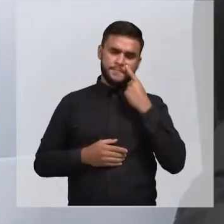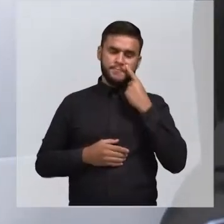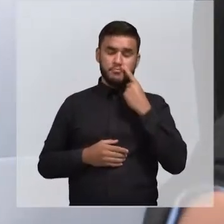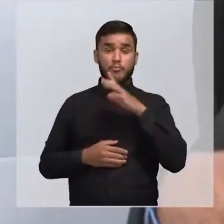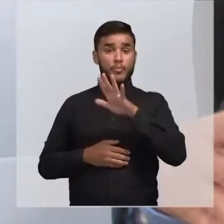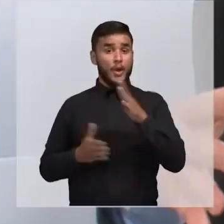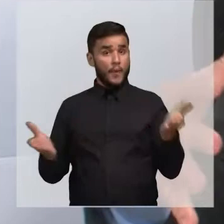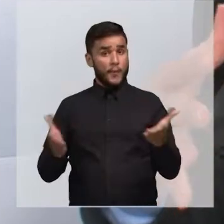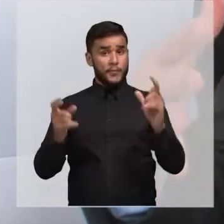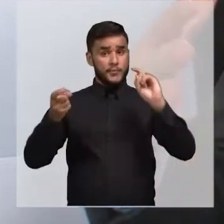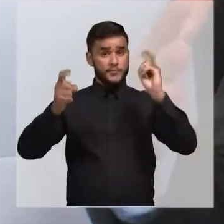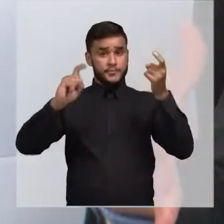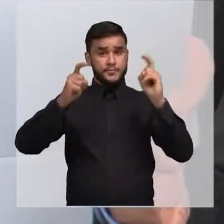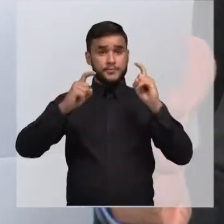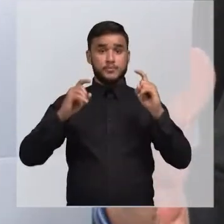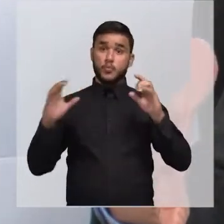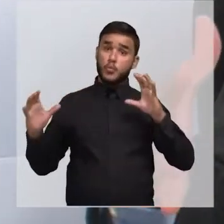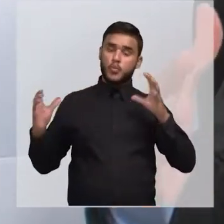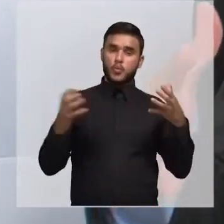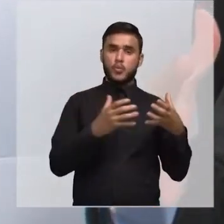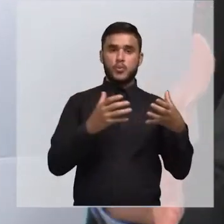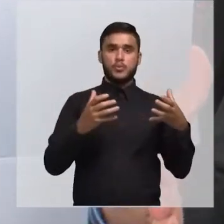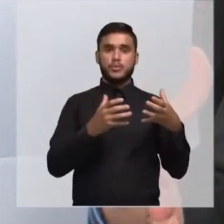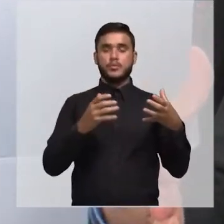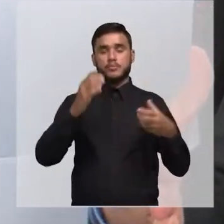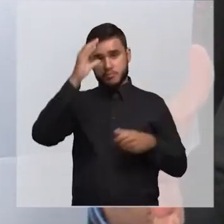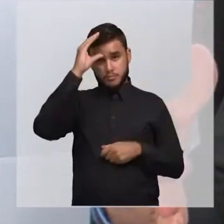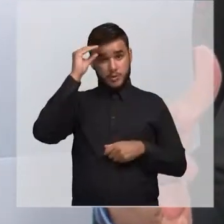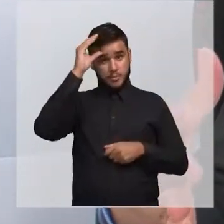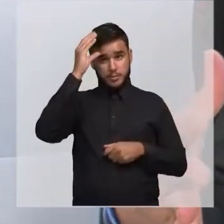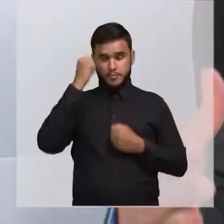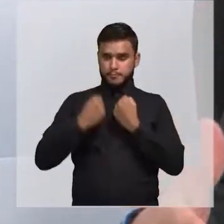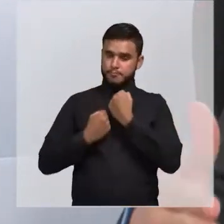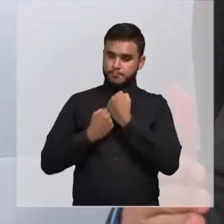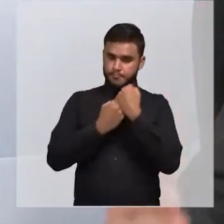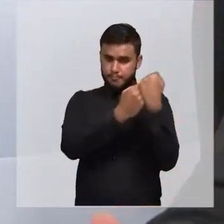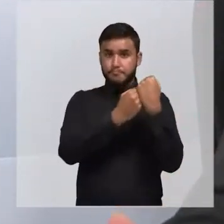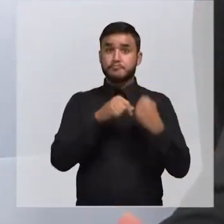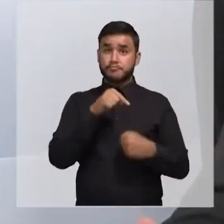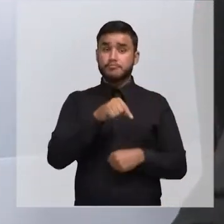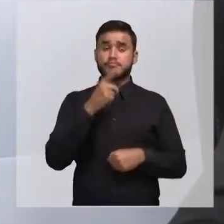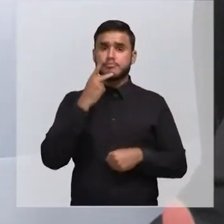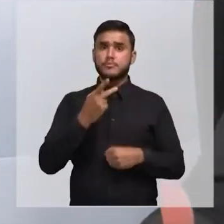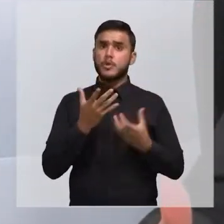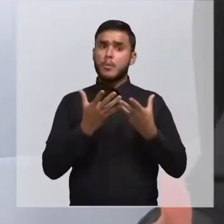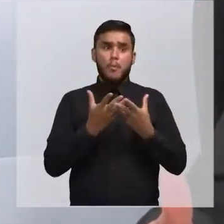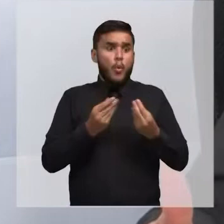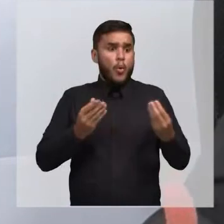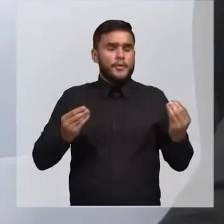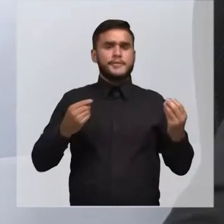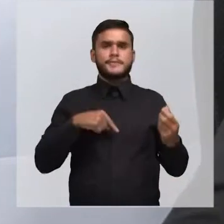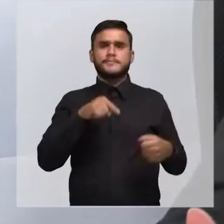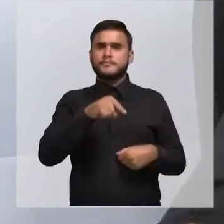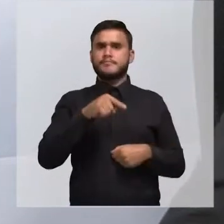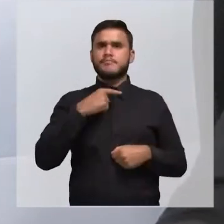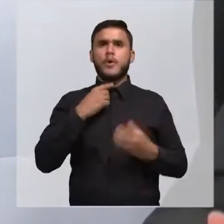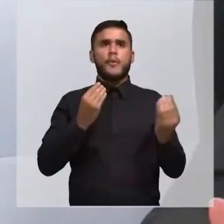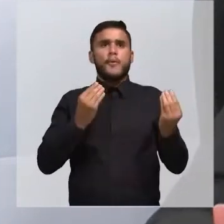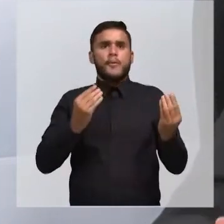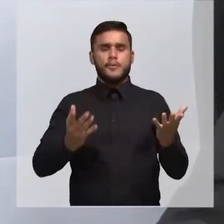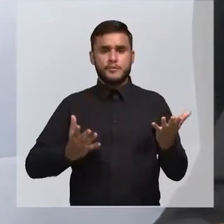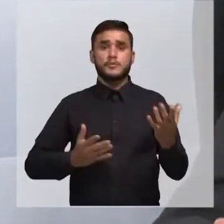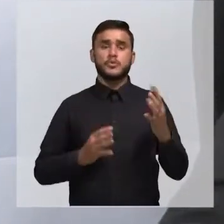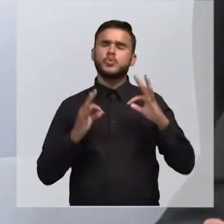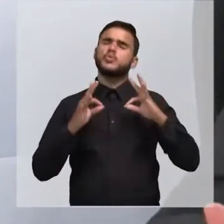um bloco gigantesco ao lado de Camilo Santana, que é tão grande que, literalmente, todo